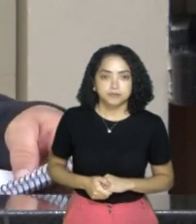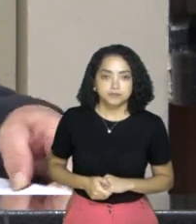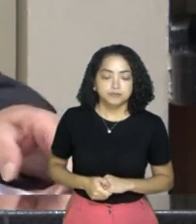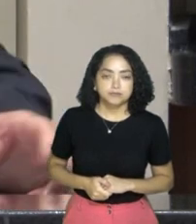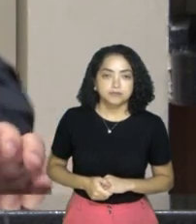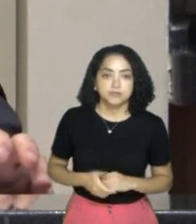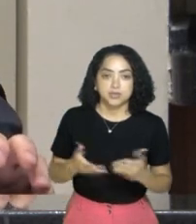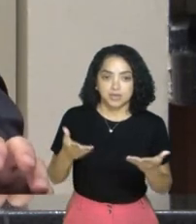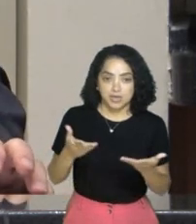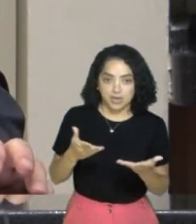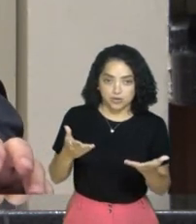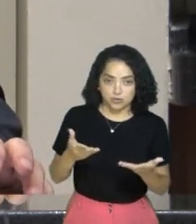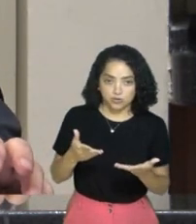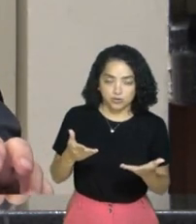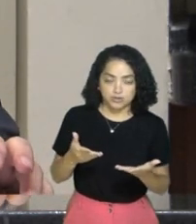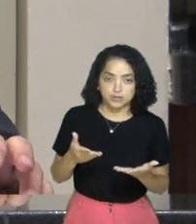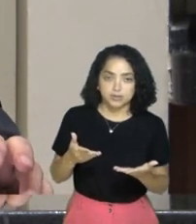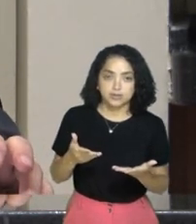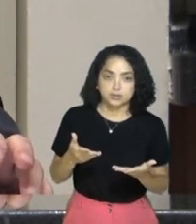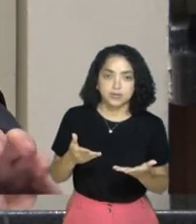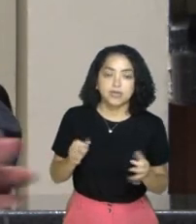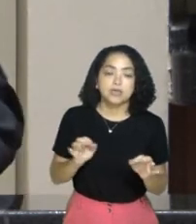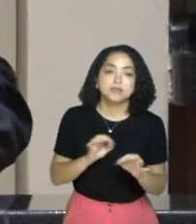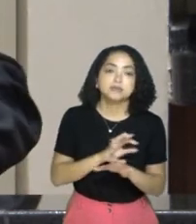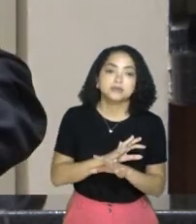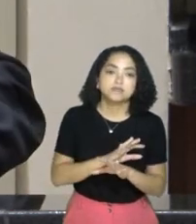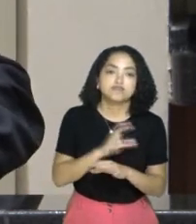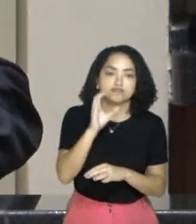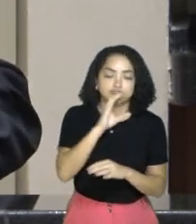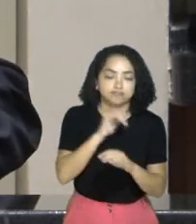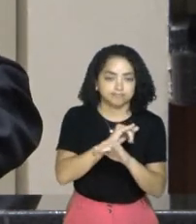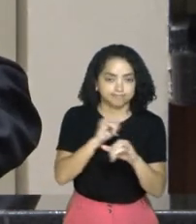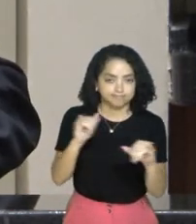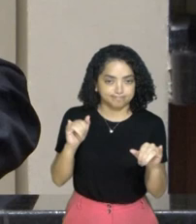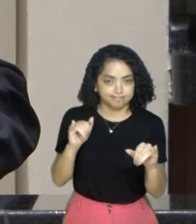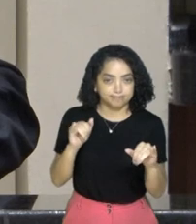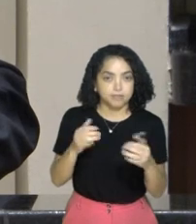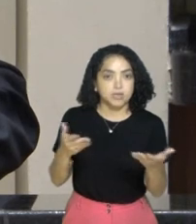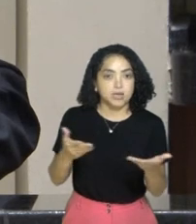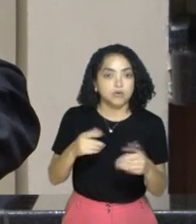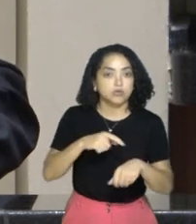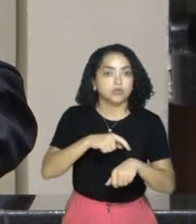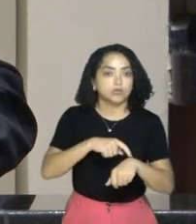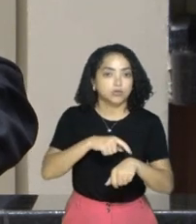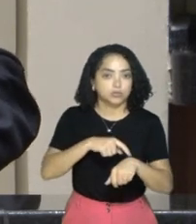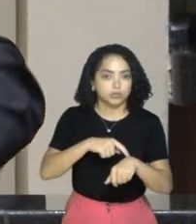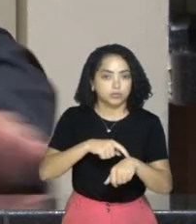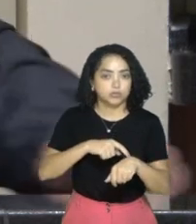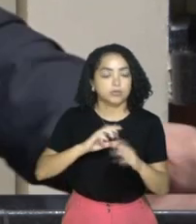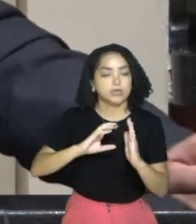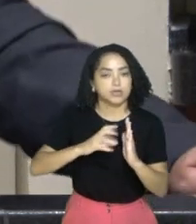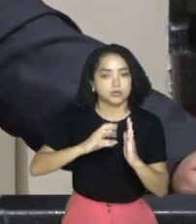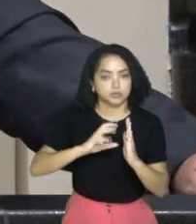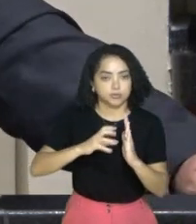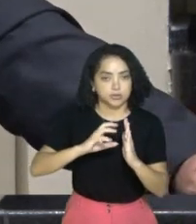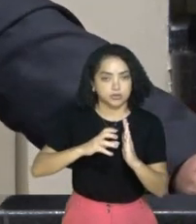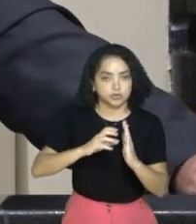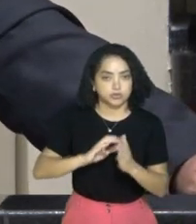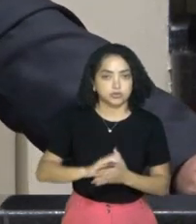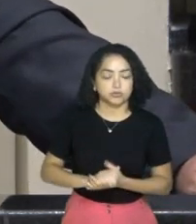assim nós encerramos as Breves comunicações e entramos no horário destinados partidos